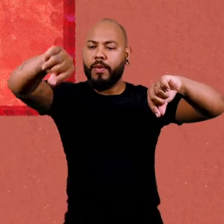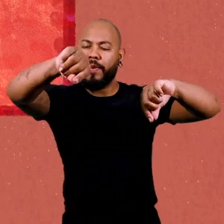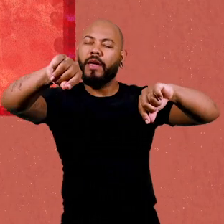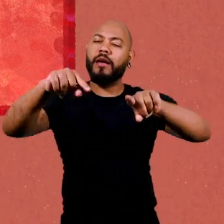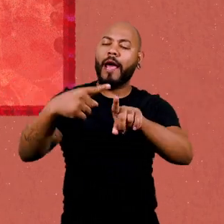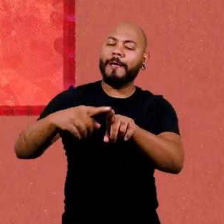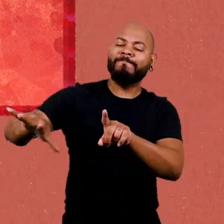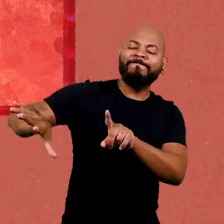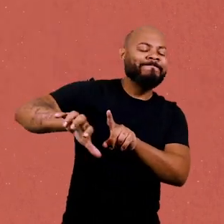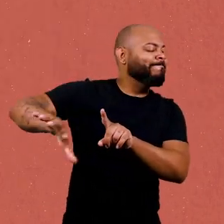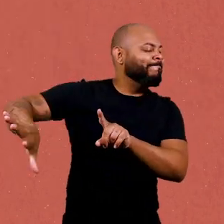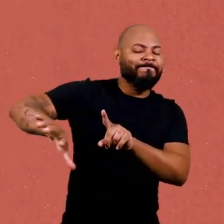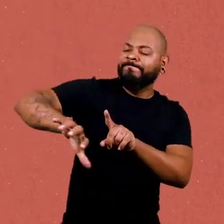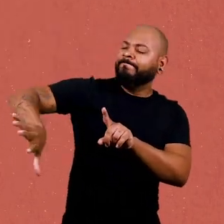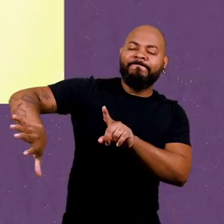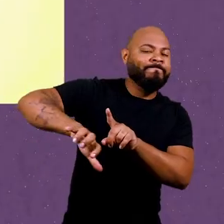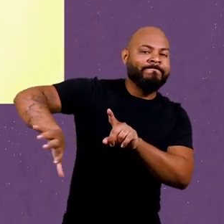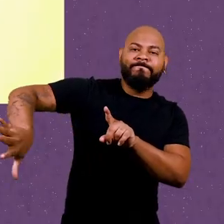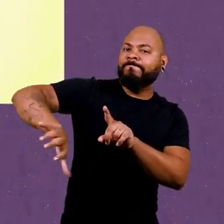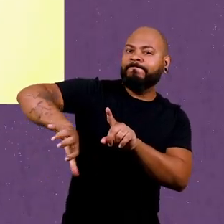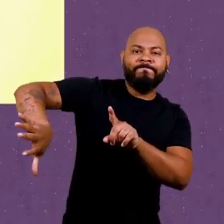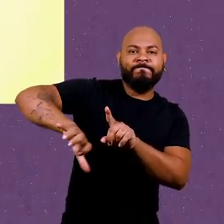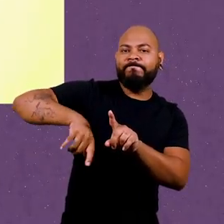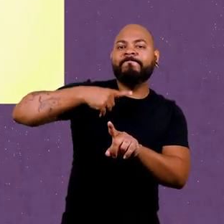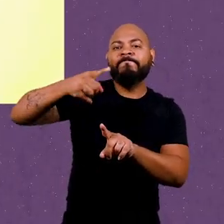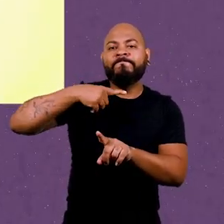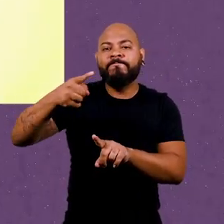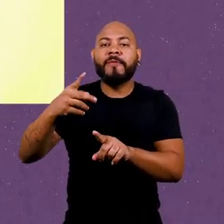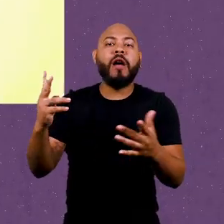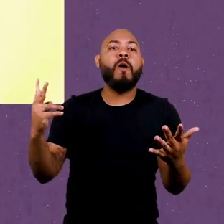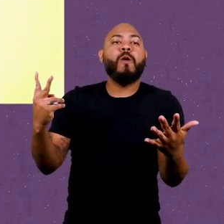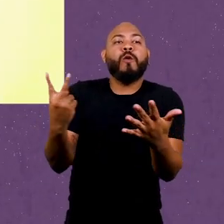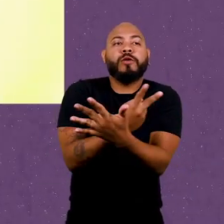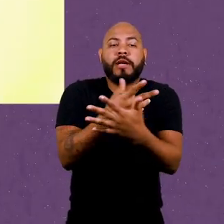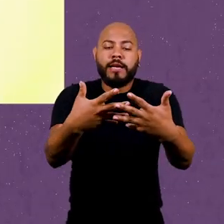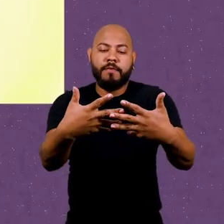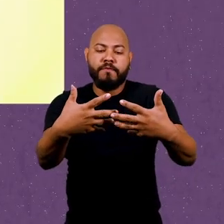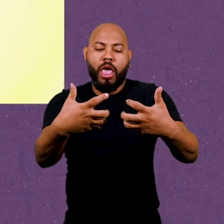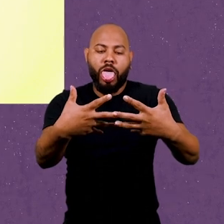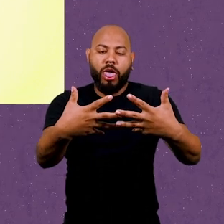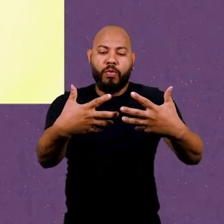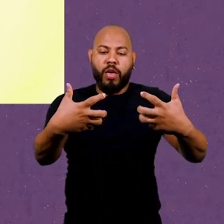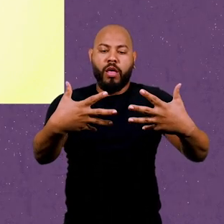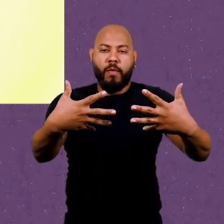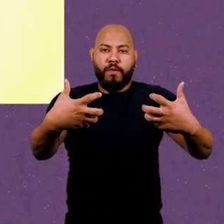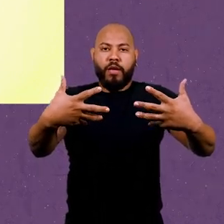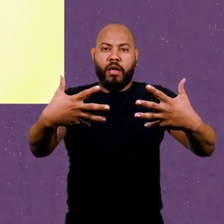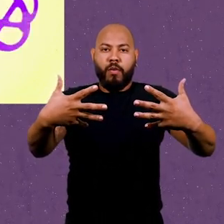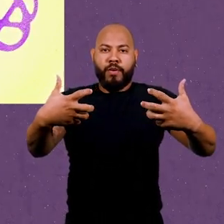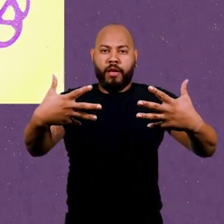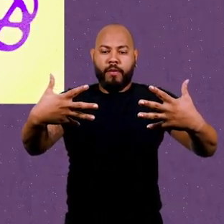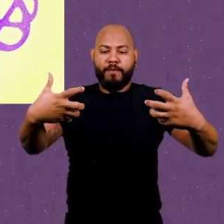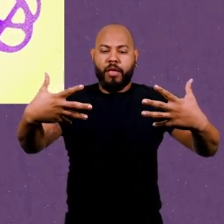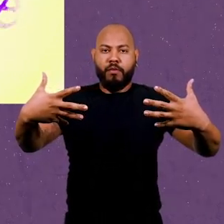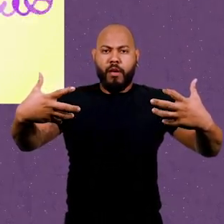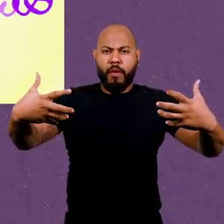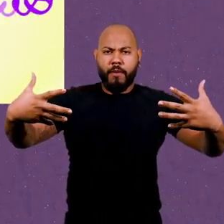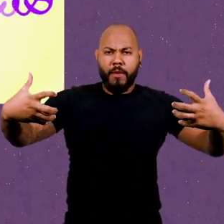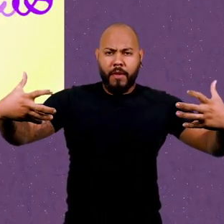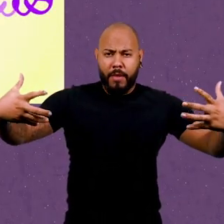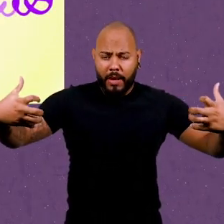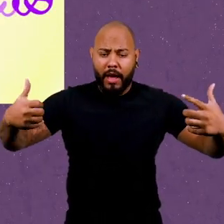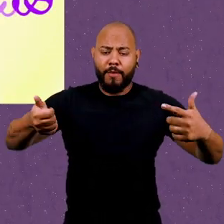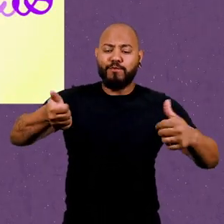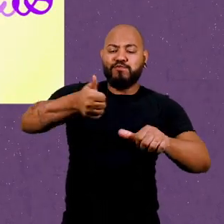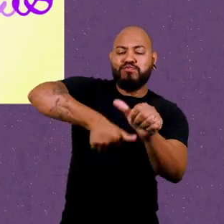a hemoglobina, ela tende a polimerizar. A polimerização da hemoglobina no interior do eritrócito